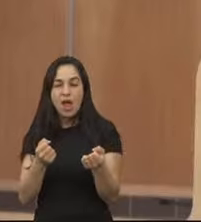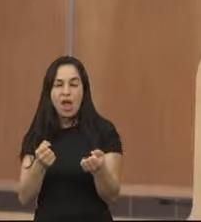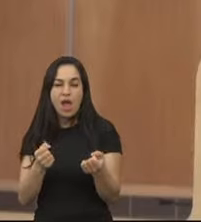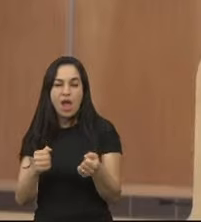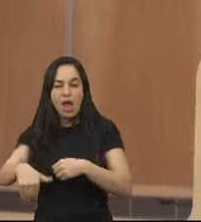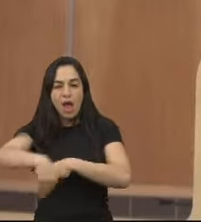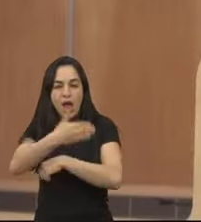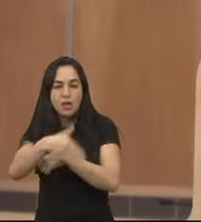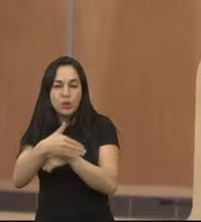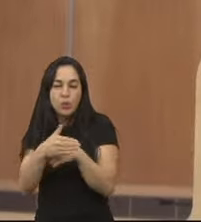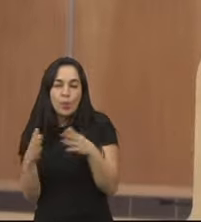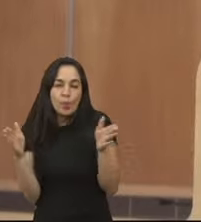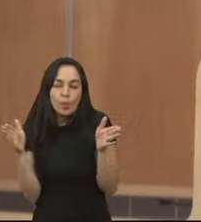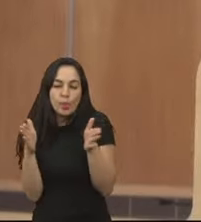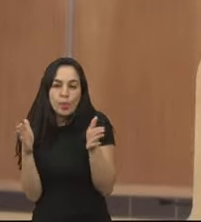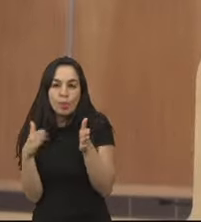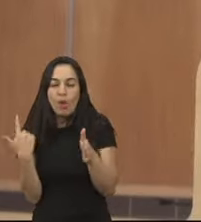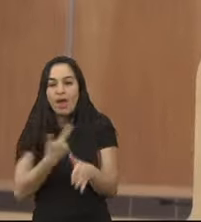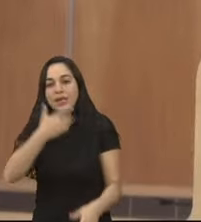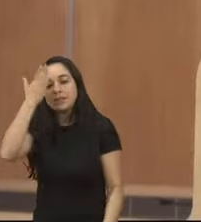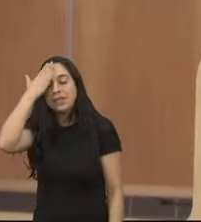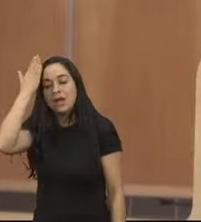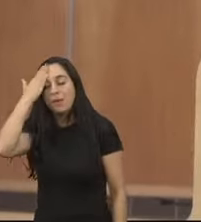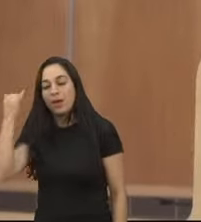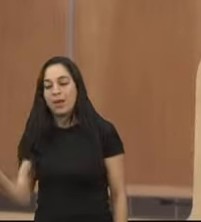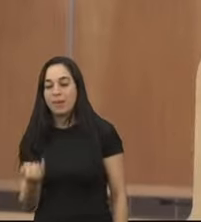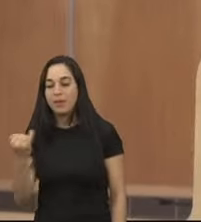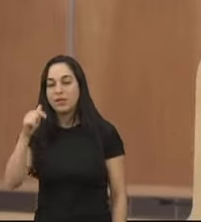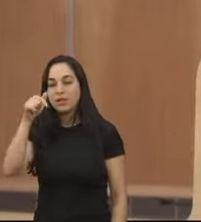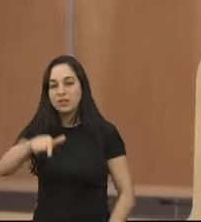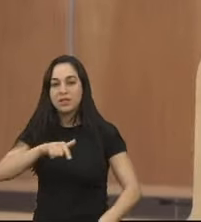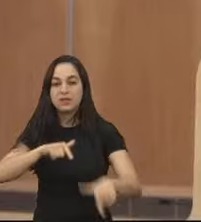temos que entender a importância do trabalho que vocês fazem na